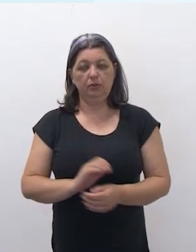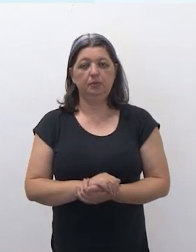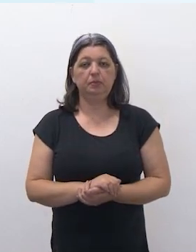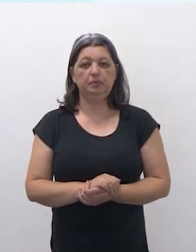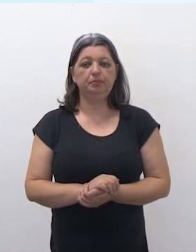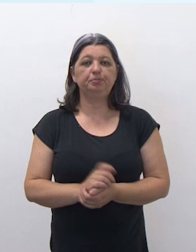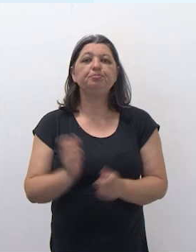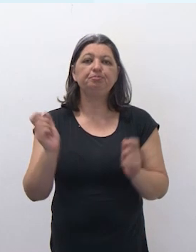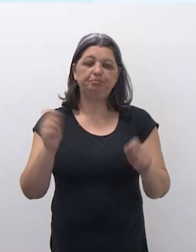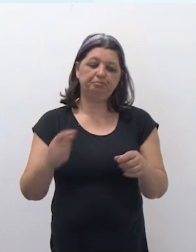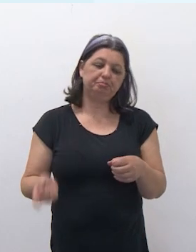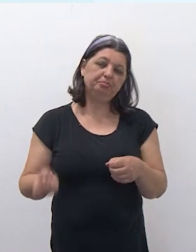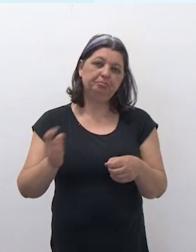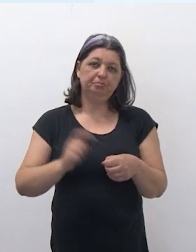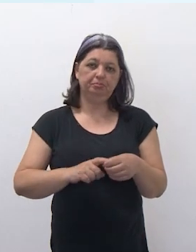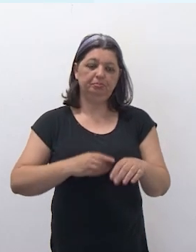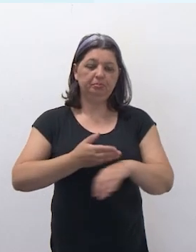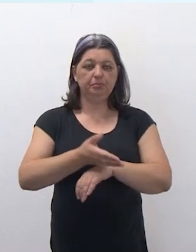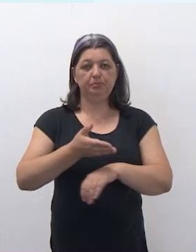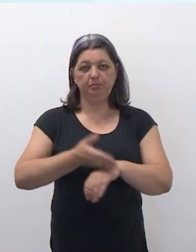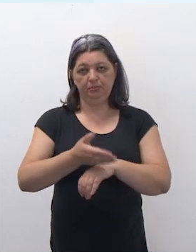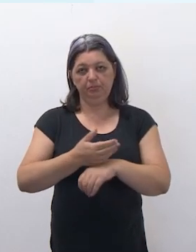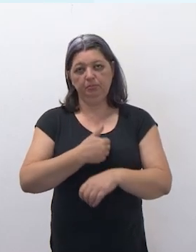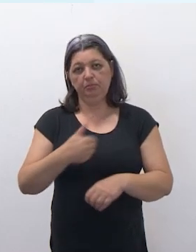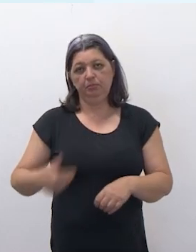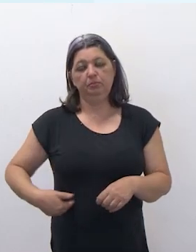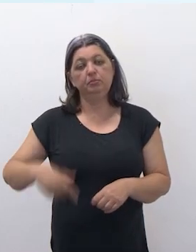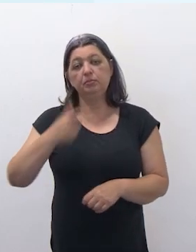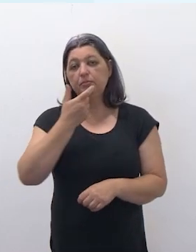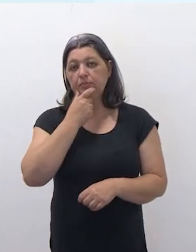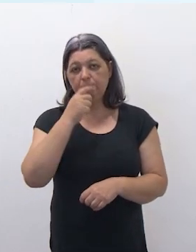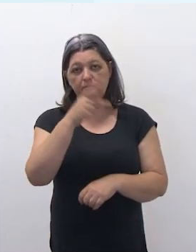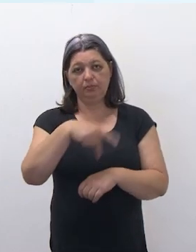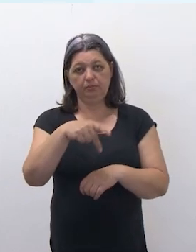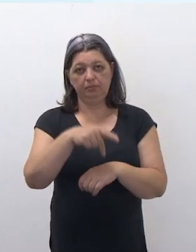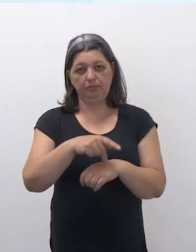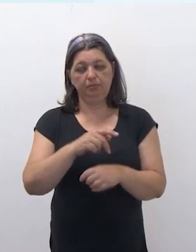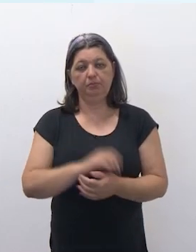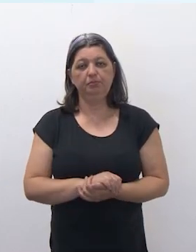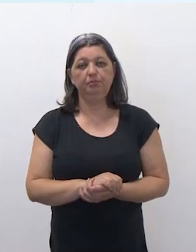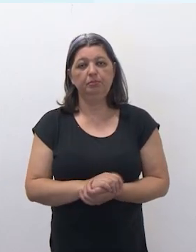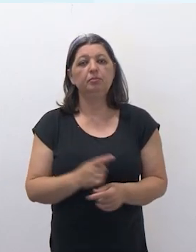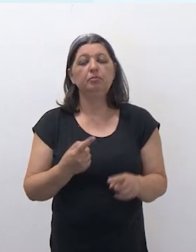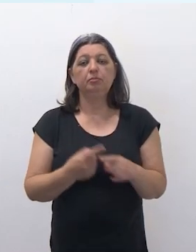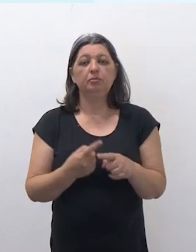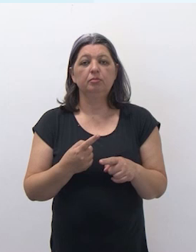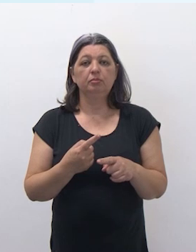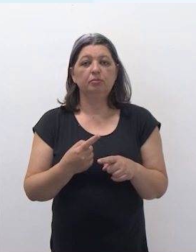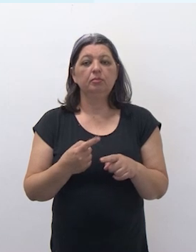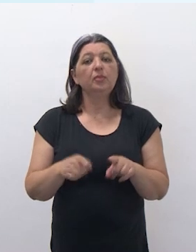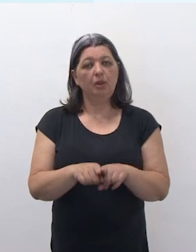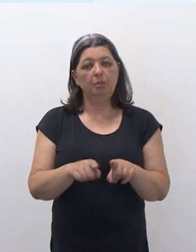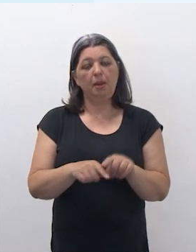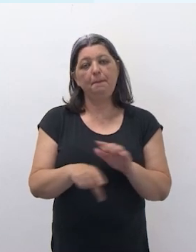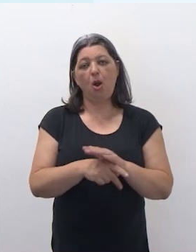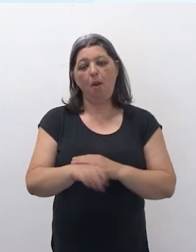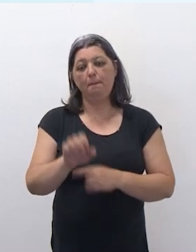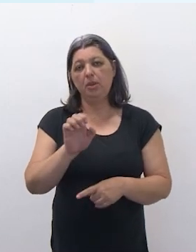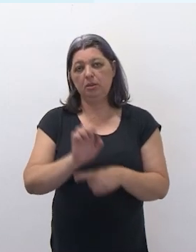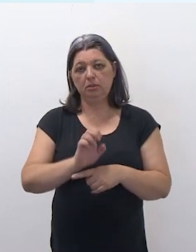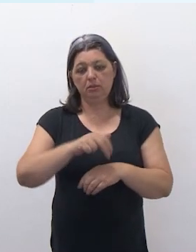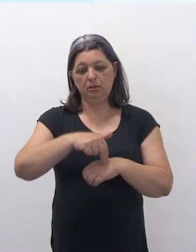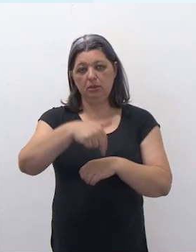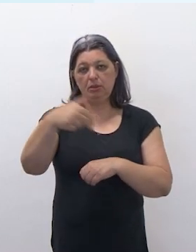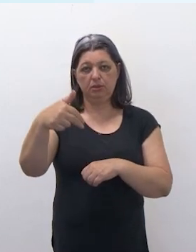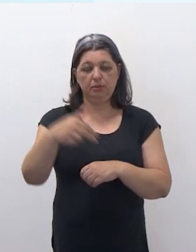possível votar e participar do governo na Inglaterra. Além disso, o conceito se refere à existência do Estado-nação, sendo que a luta